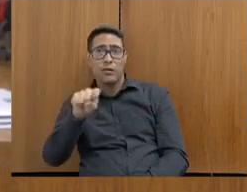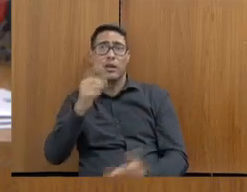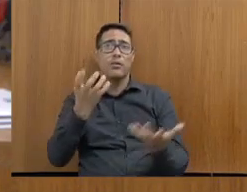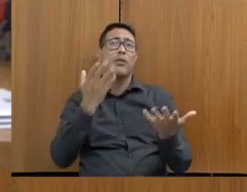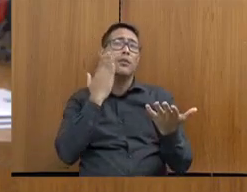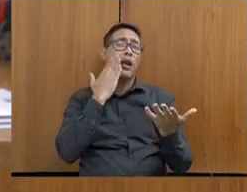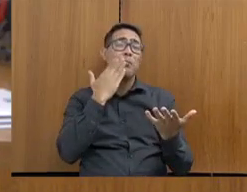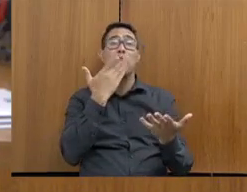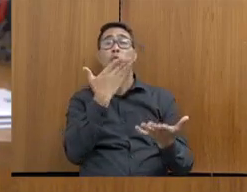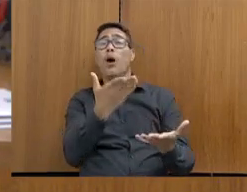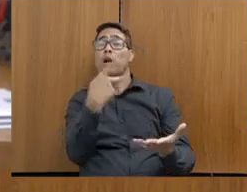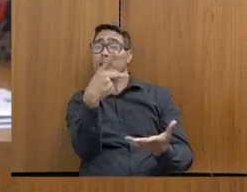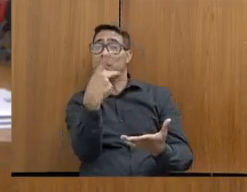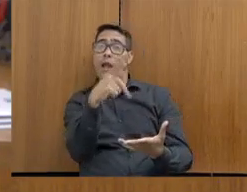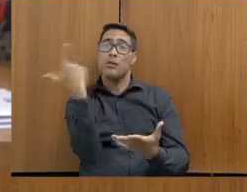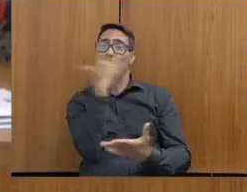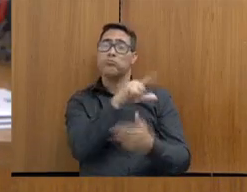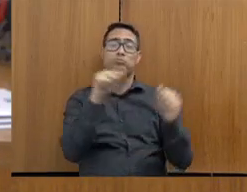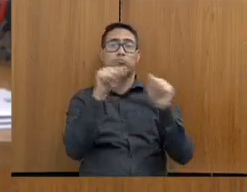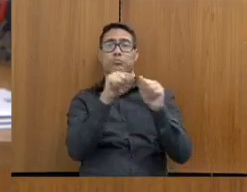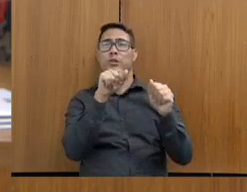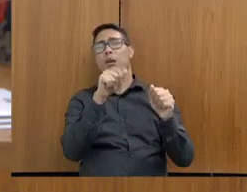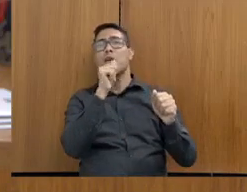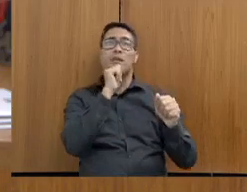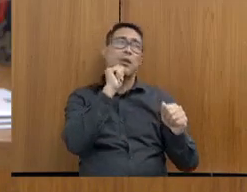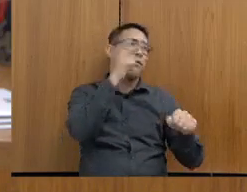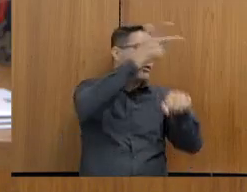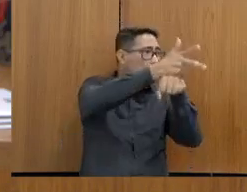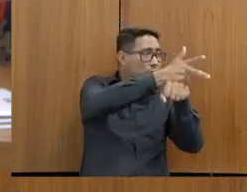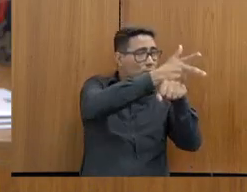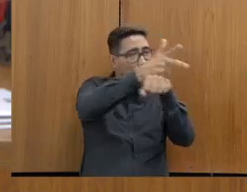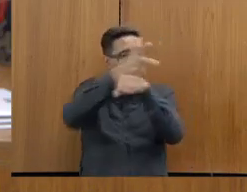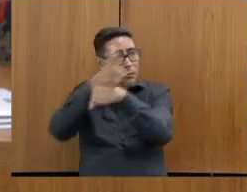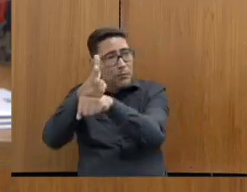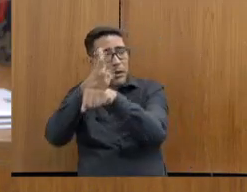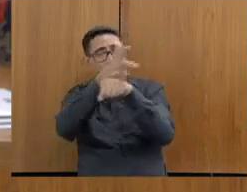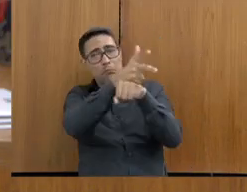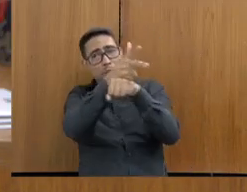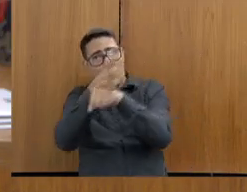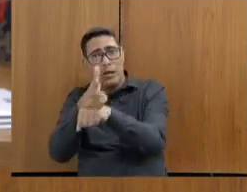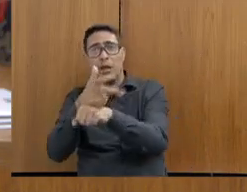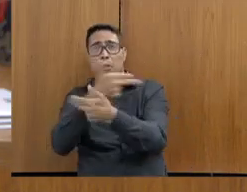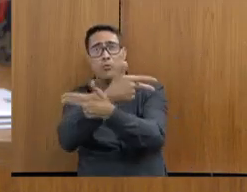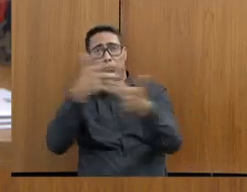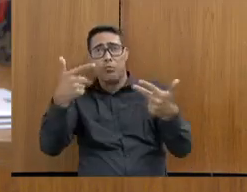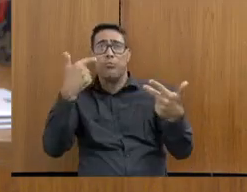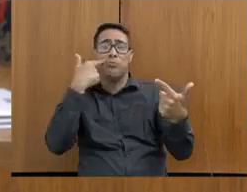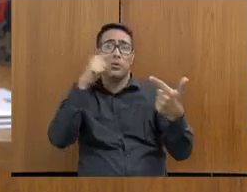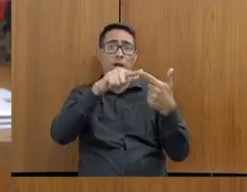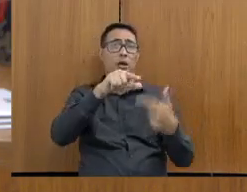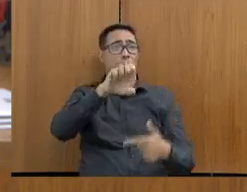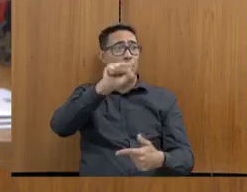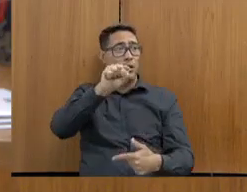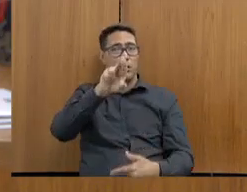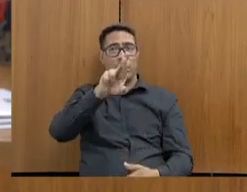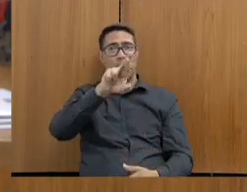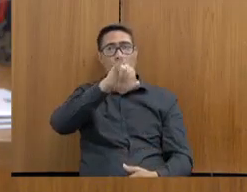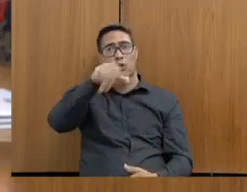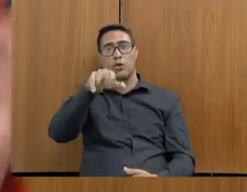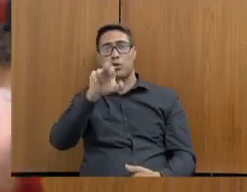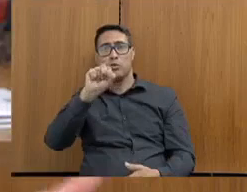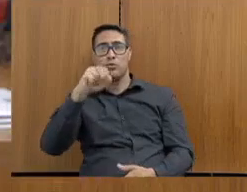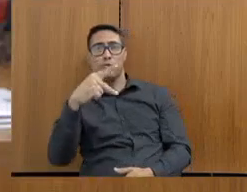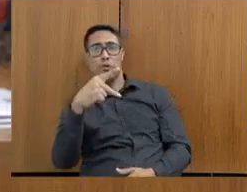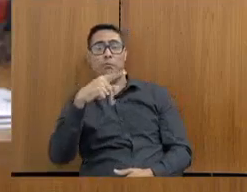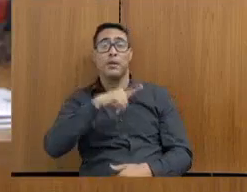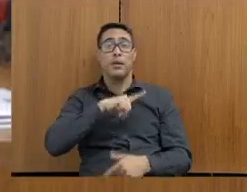implementado havia previsão por exemplo de instalação de câmeras sei que essa é uma coisa que é compartilhar eu queria entender